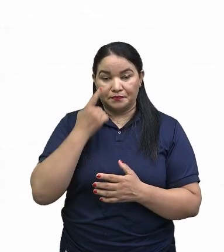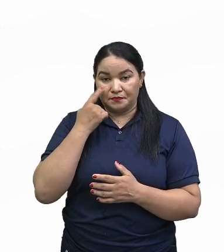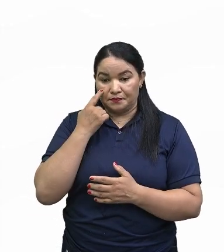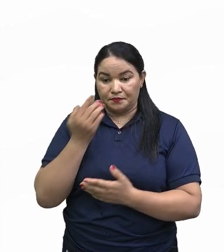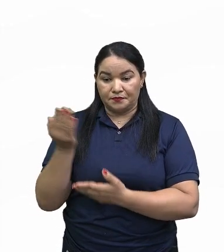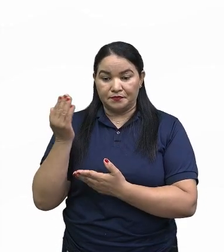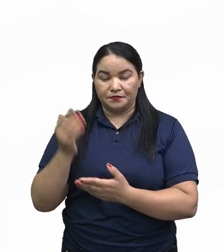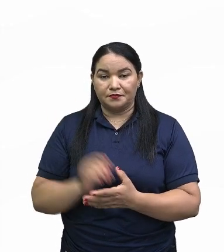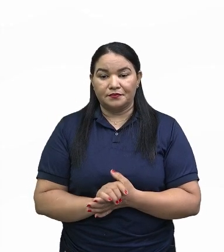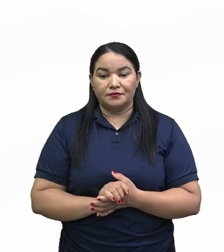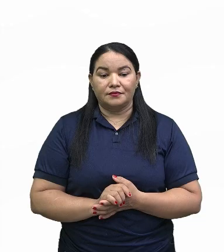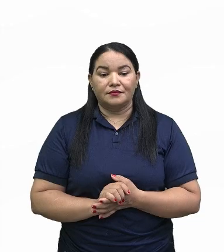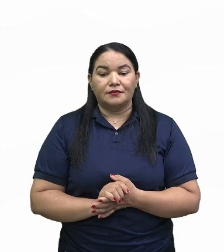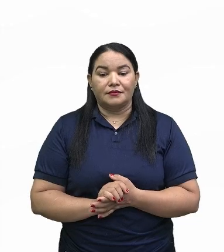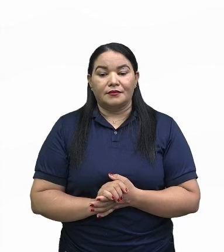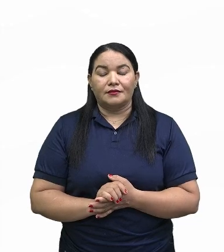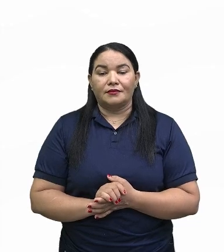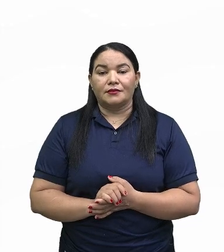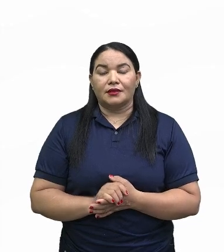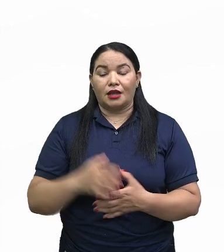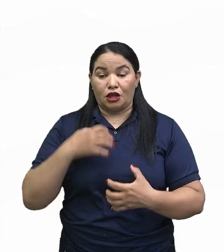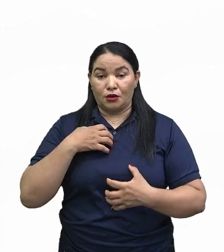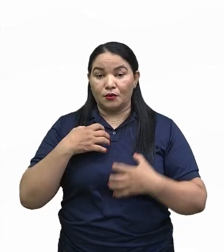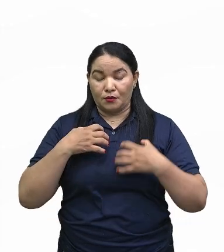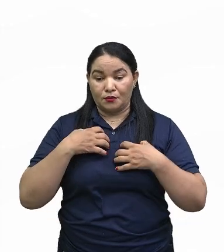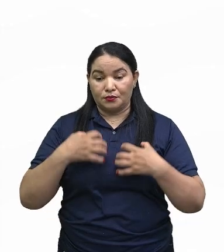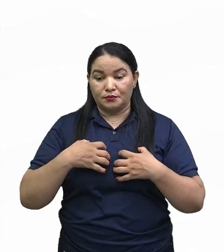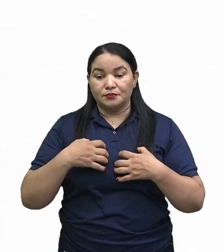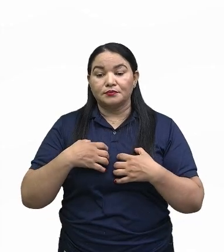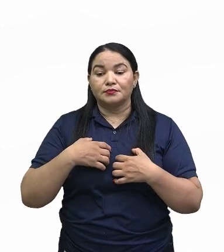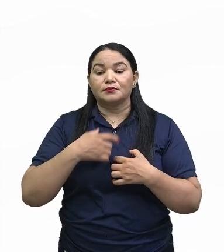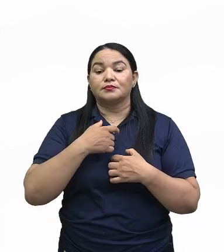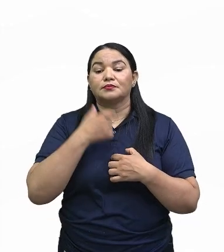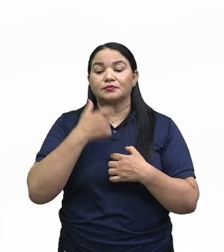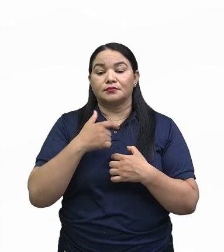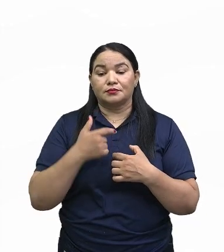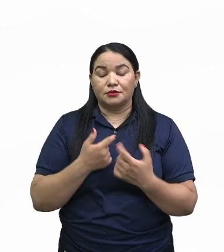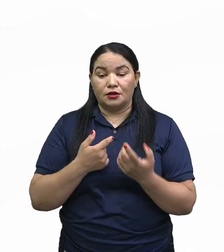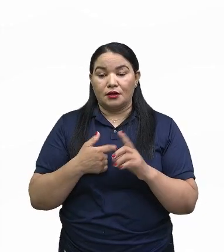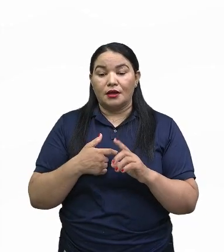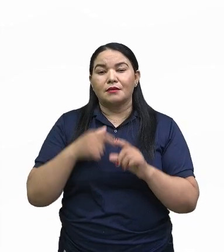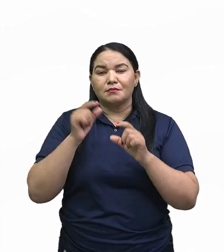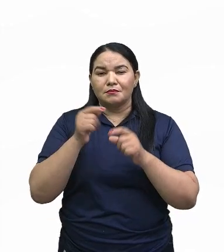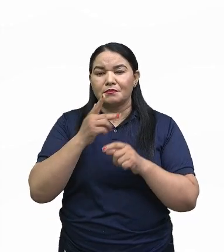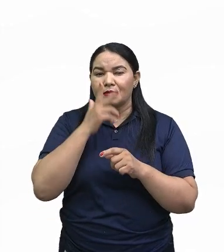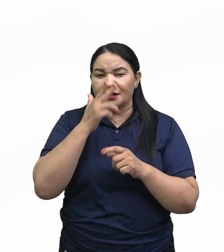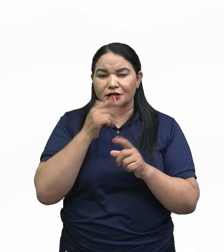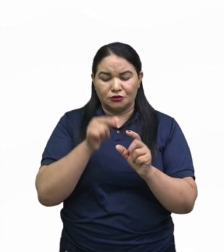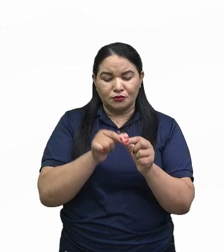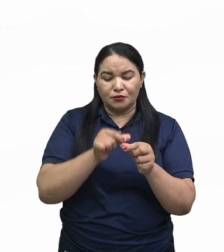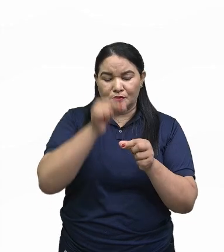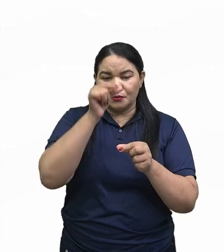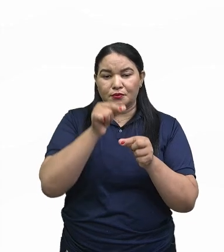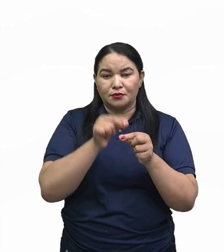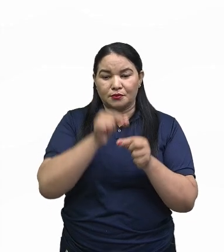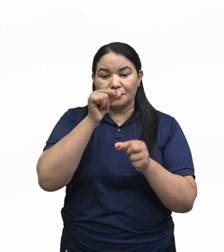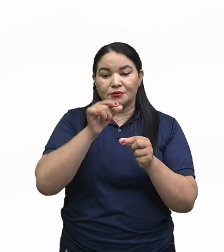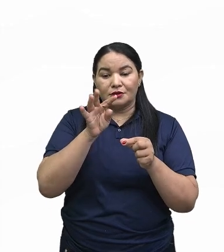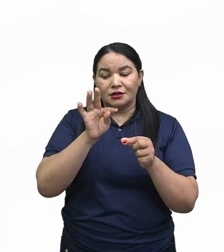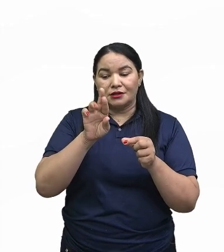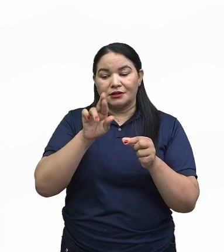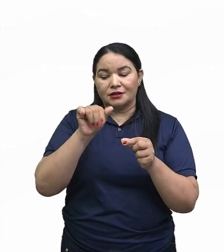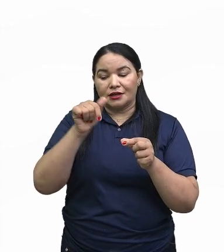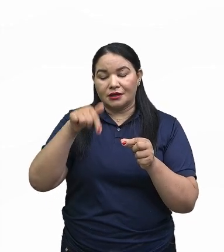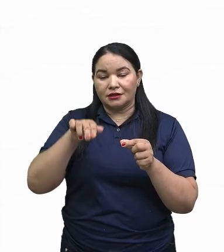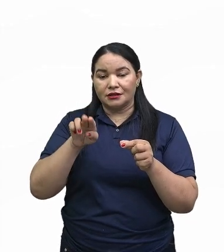desses órgãos que compõem o nosso sistema respiratório. Nós temos ali a traqueia, que é essa espécie de tubo ali onde vai passar o ar, né? E